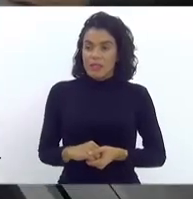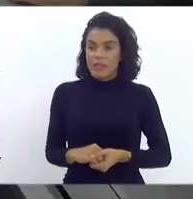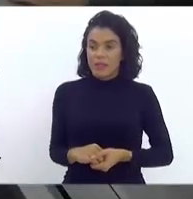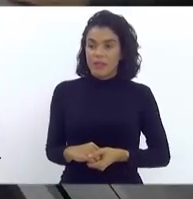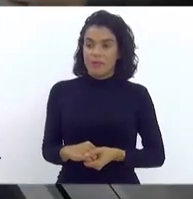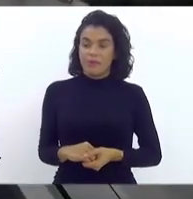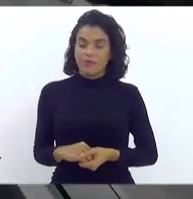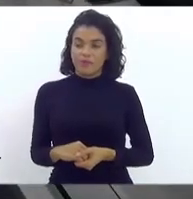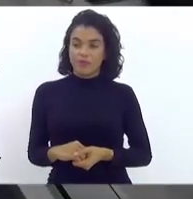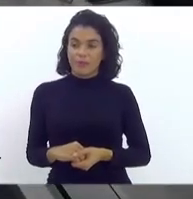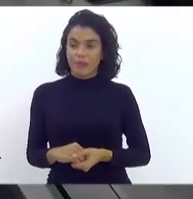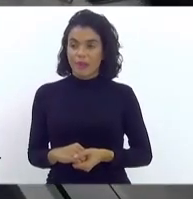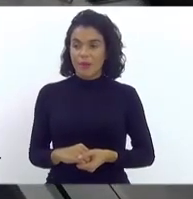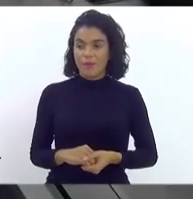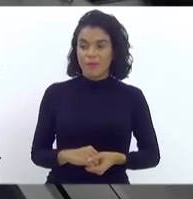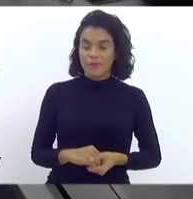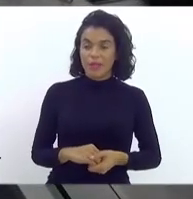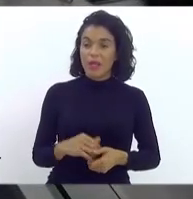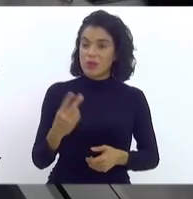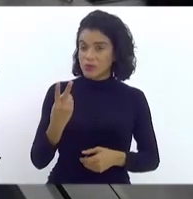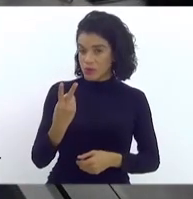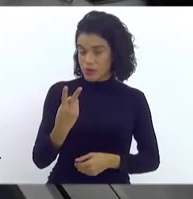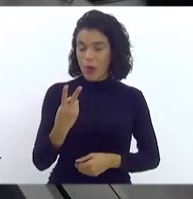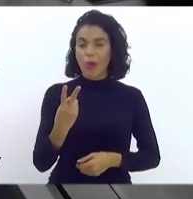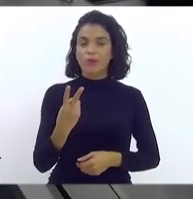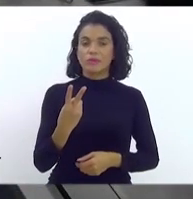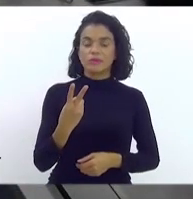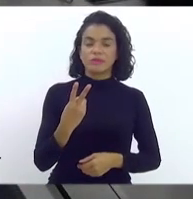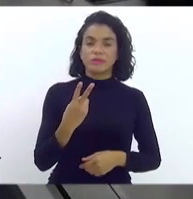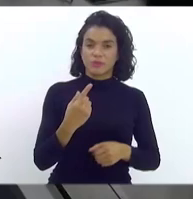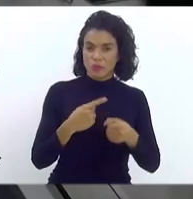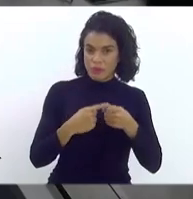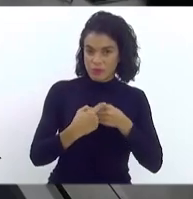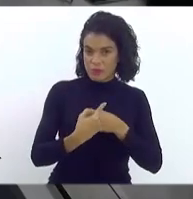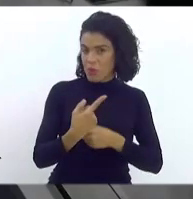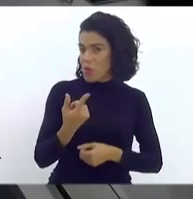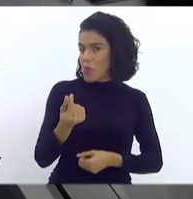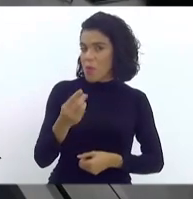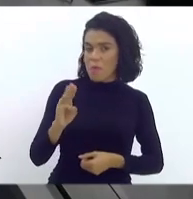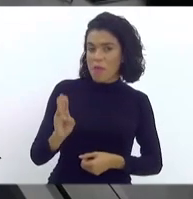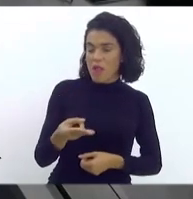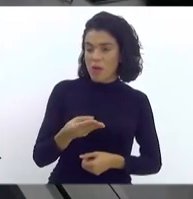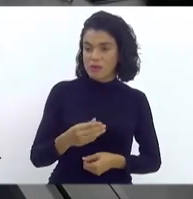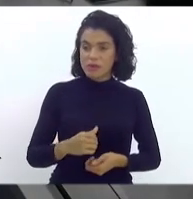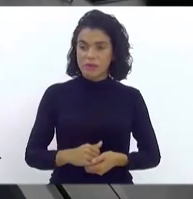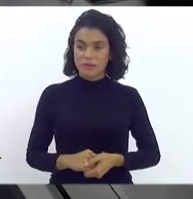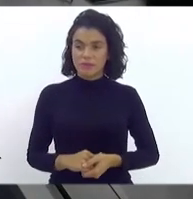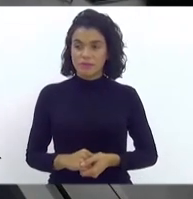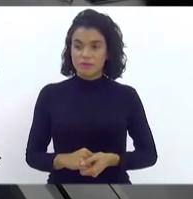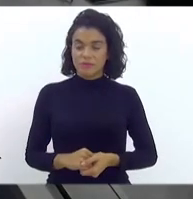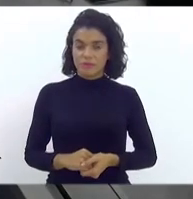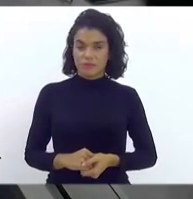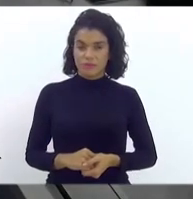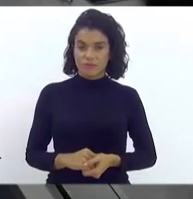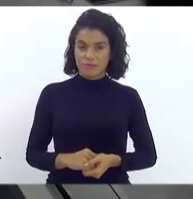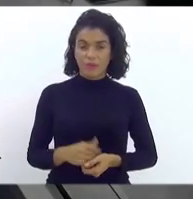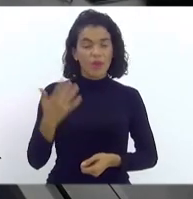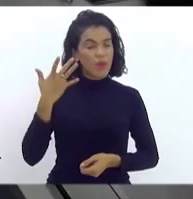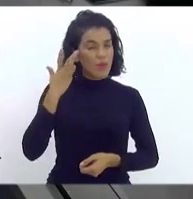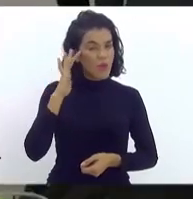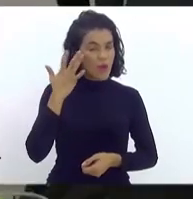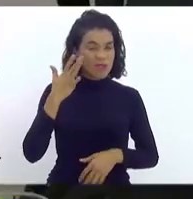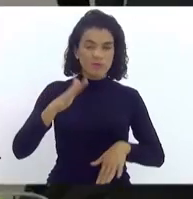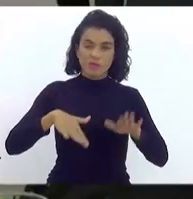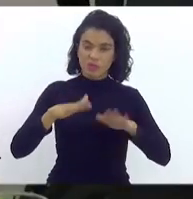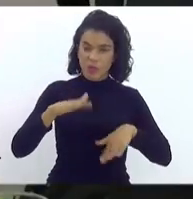dois processos, em questão de investimento, a gente está falando de quantos milhões de reais? Isso. Mas deveria estar em torno